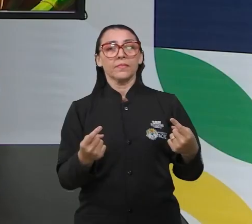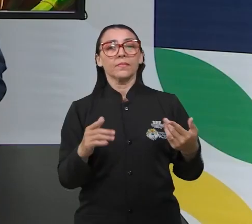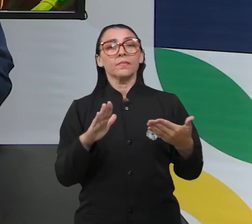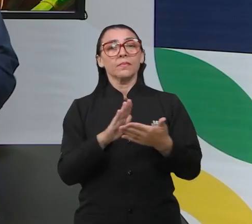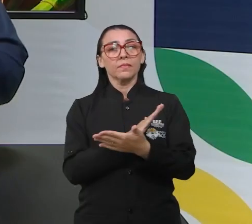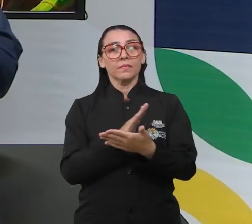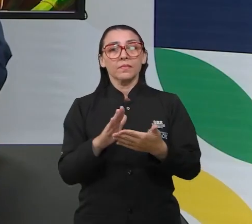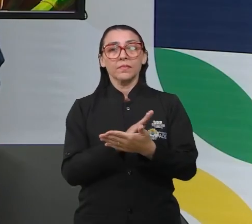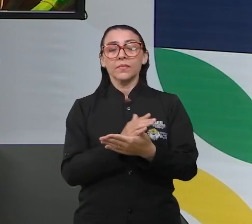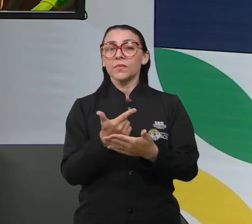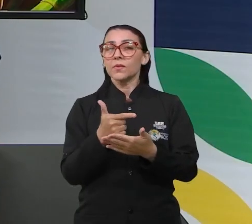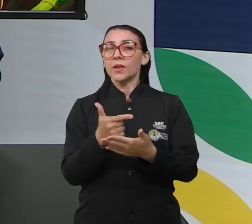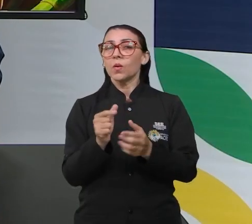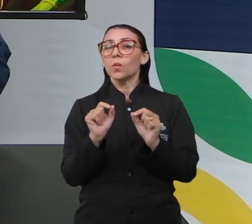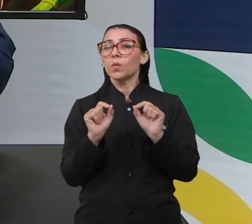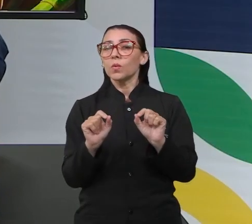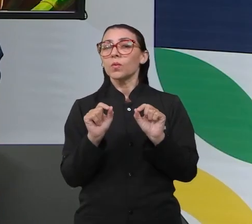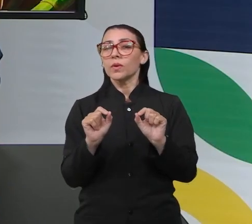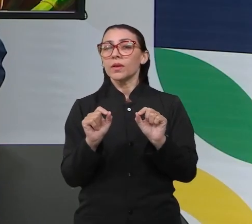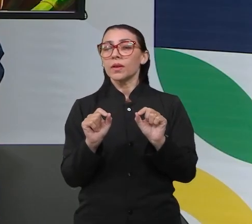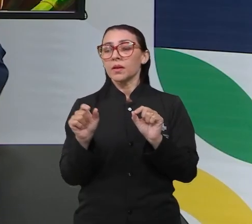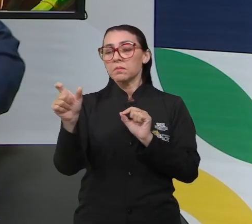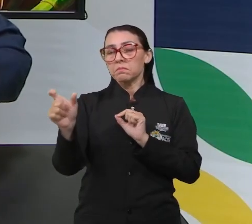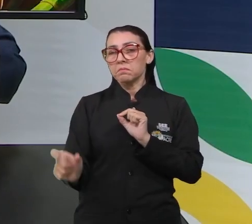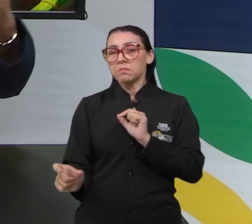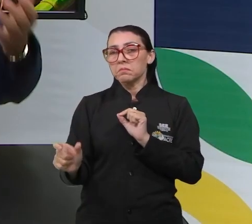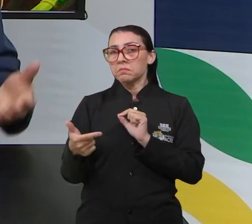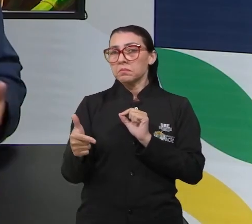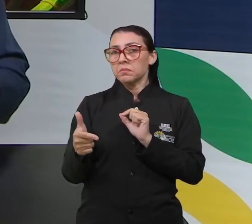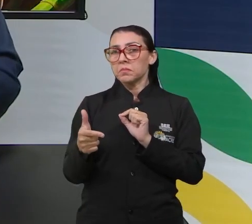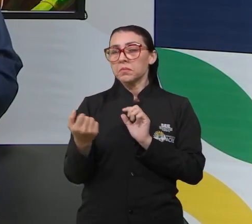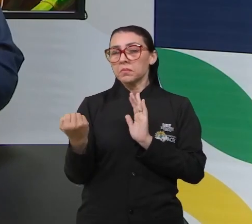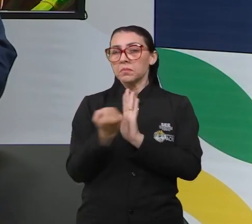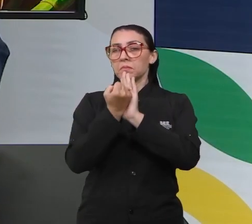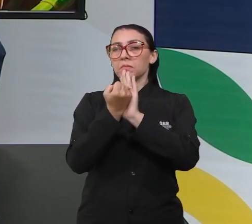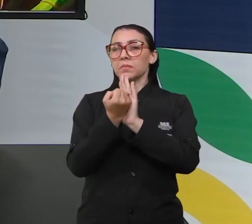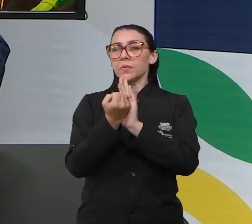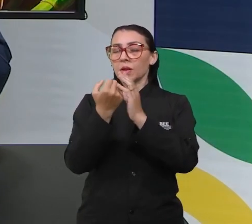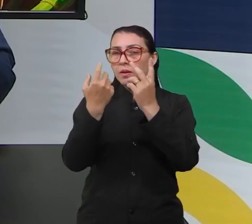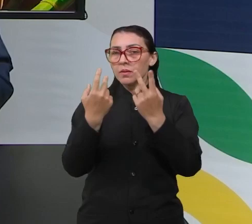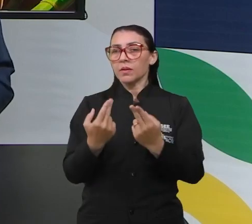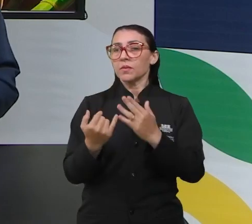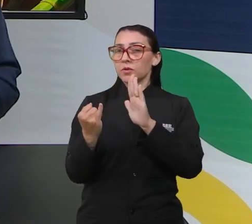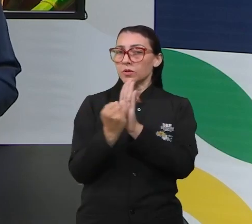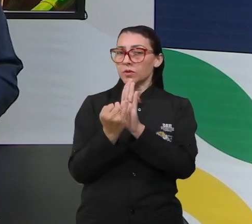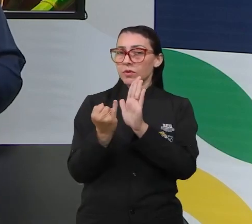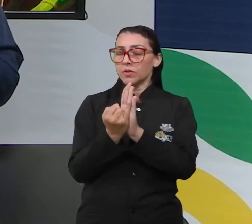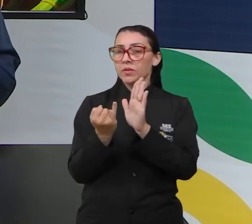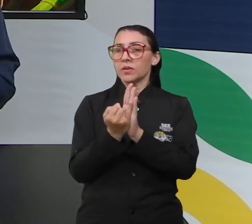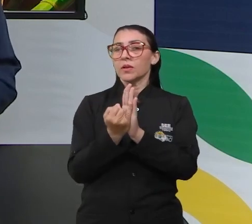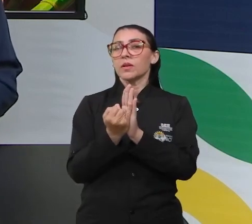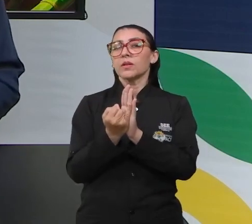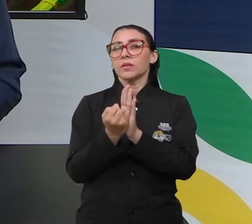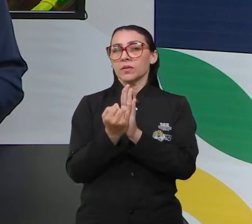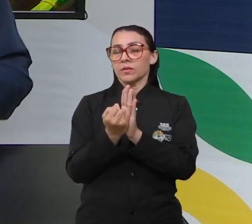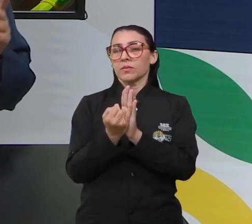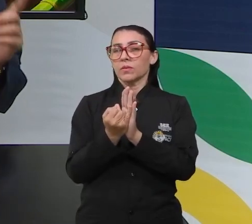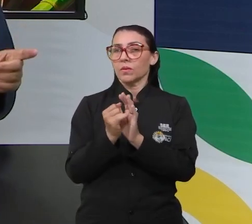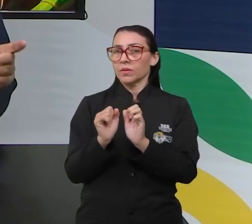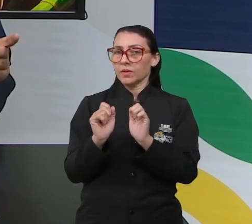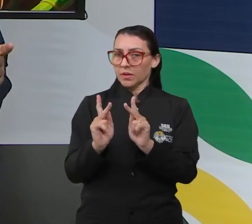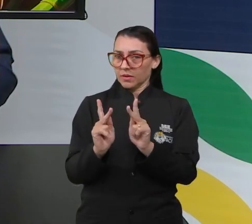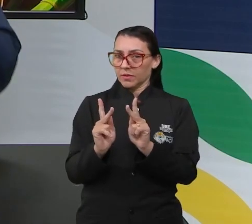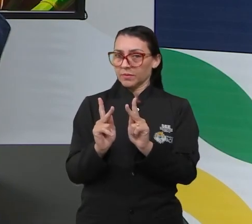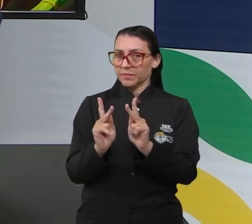muitas vezes, não está sendo o quê? Esses trabalhadores não estão empregados da forma correta e institucionalizada que é para ser.